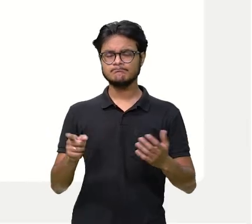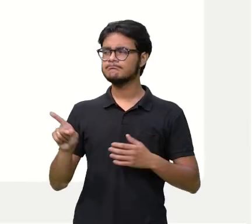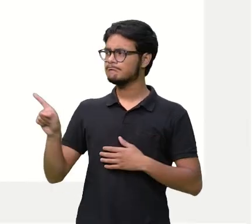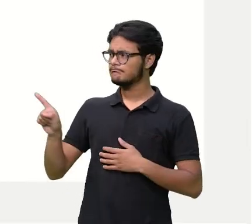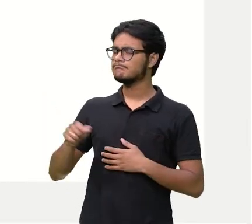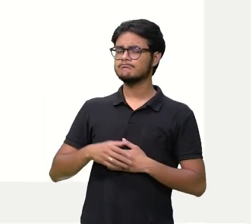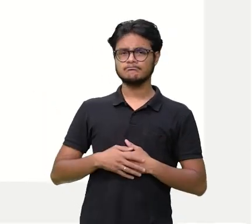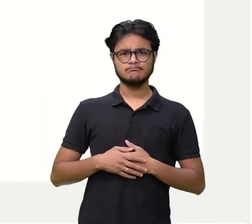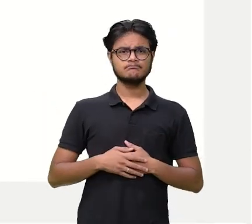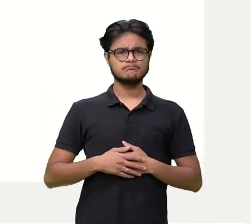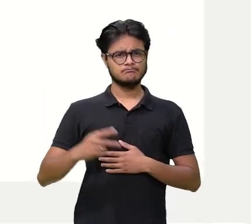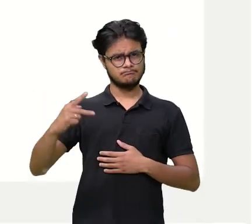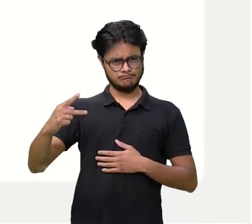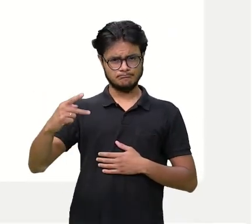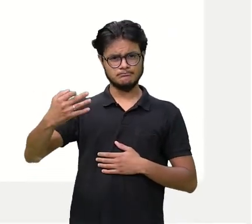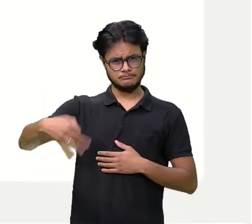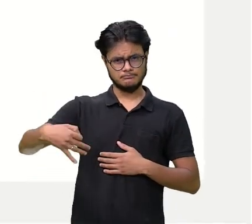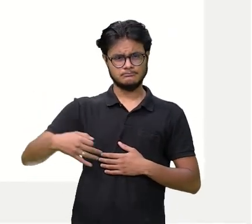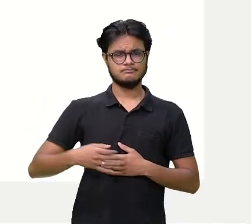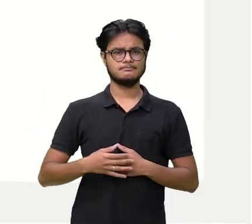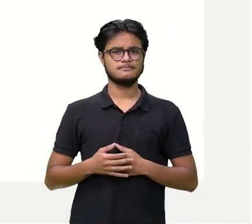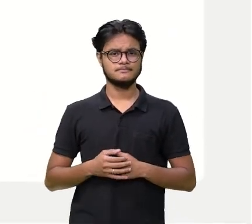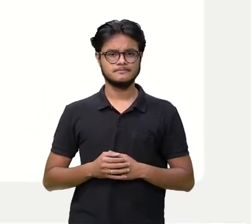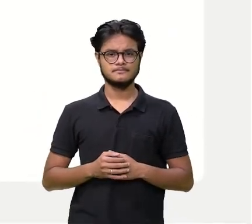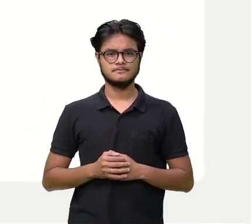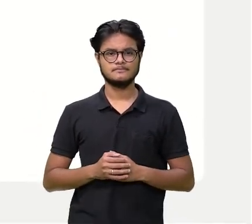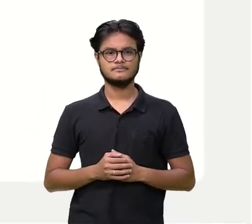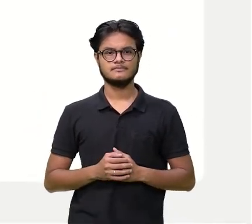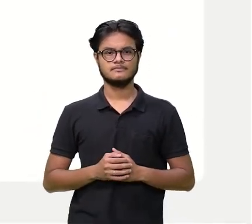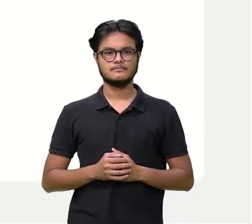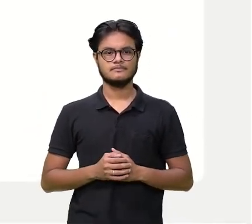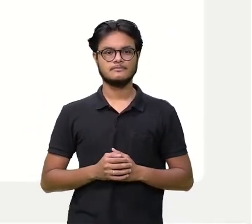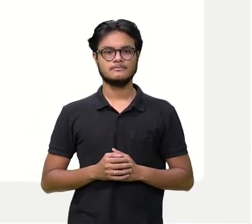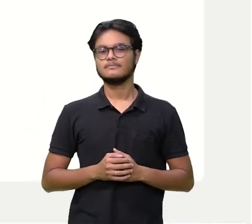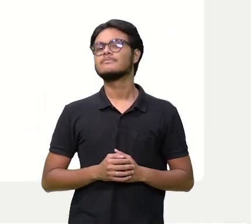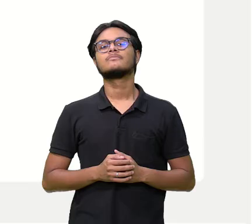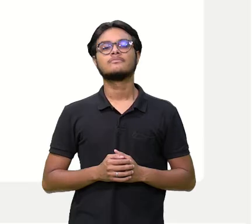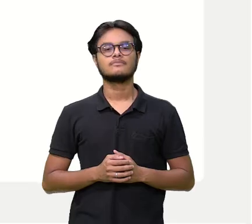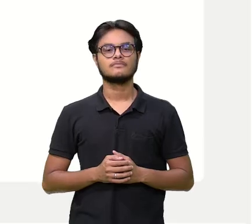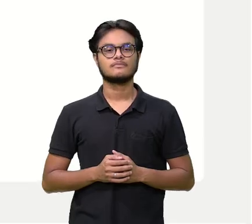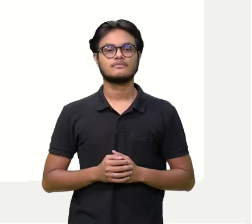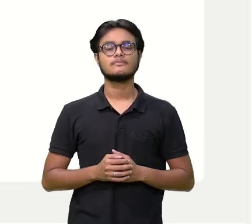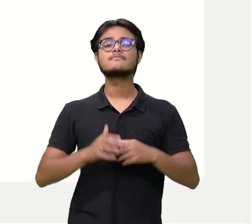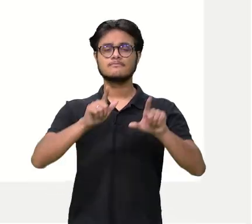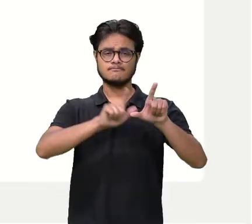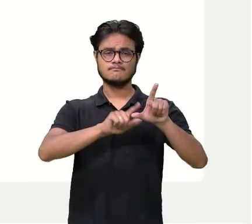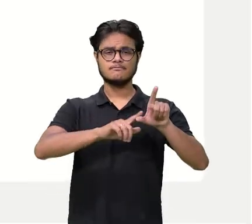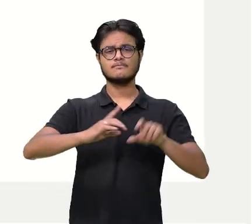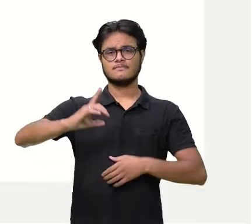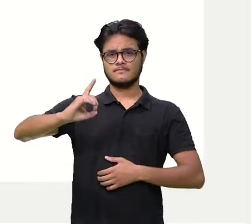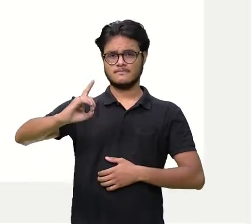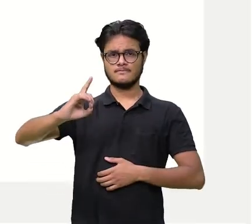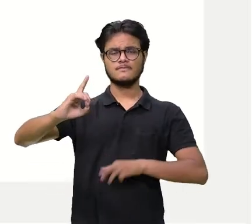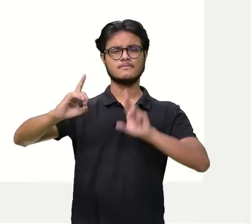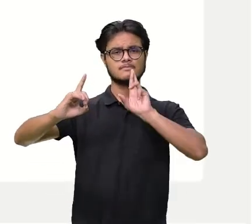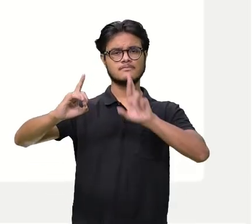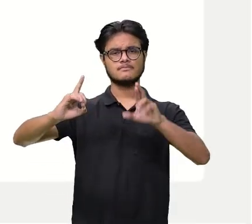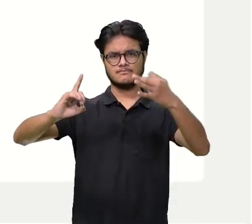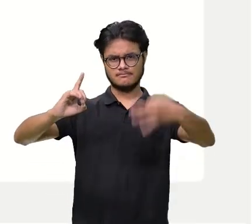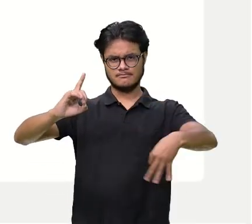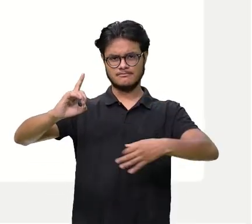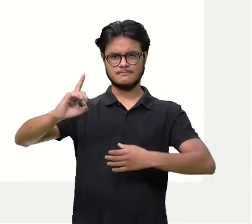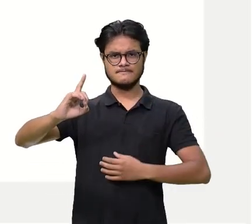seria o ponto P. Tranquilo? Vamos agora ver o nosso gabarito. Resposta à letra